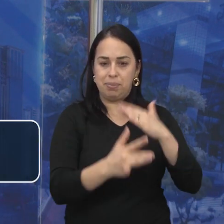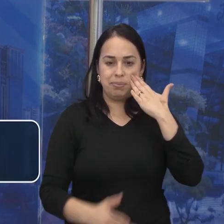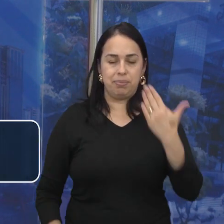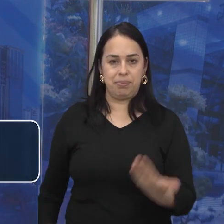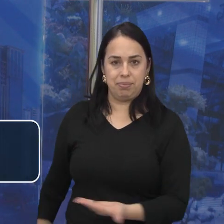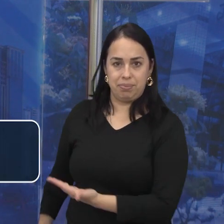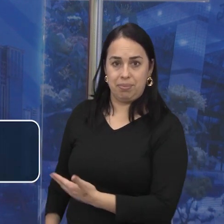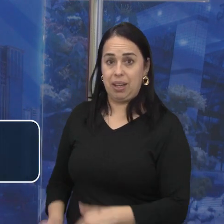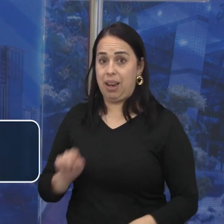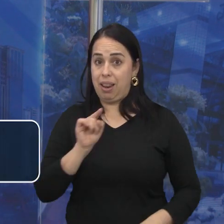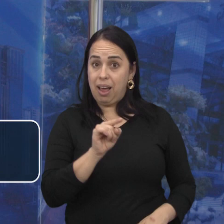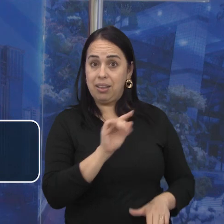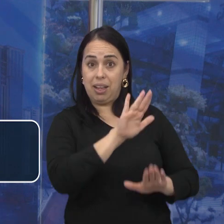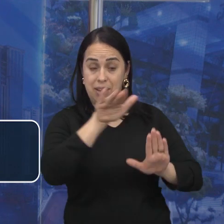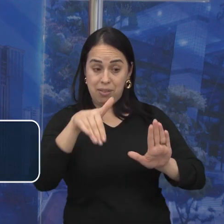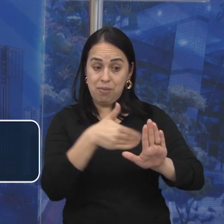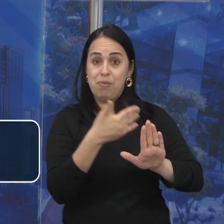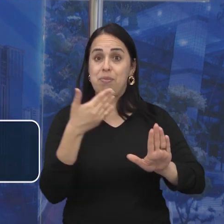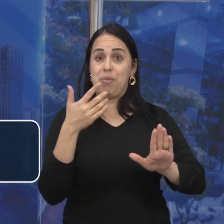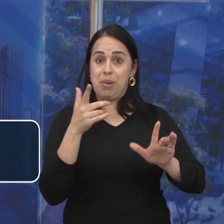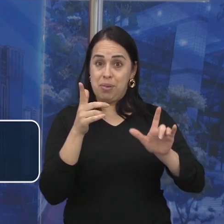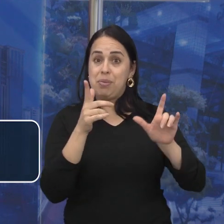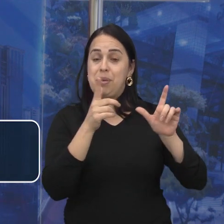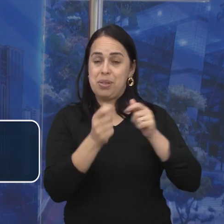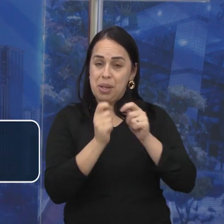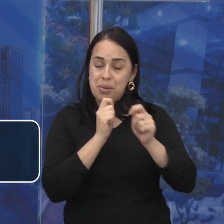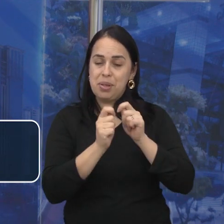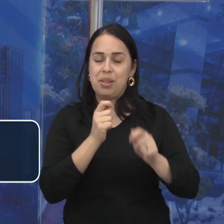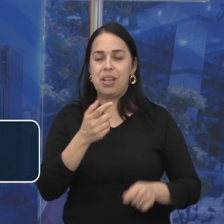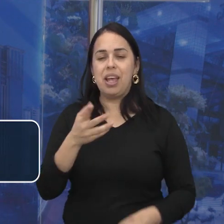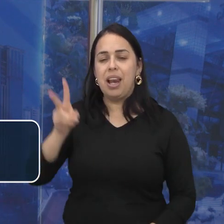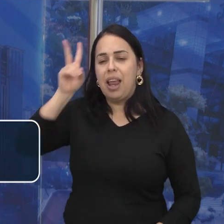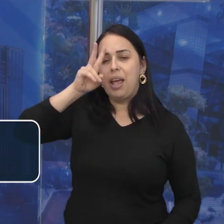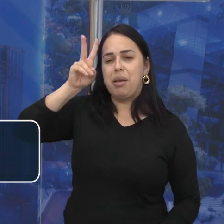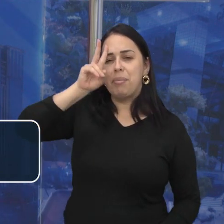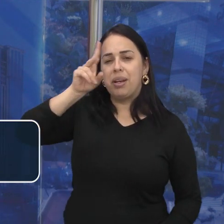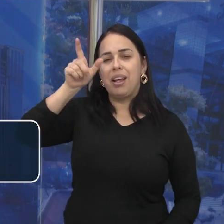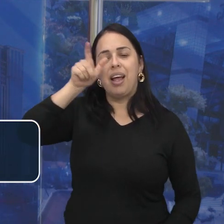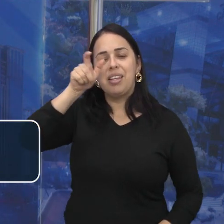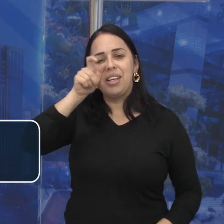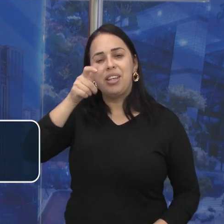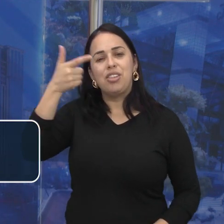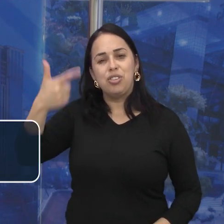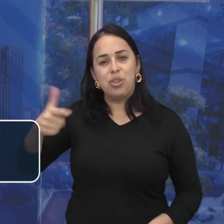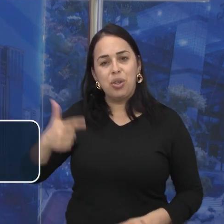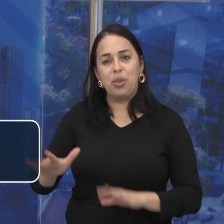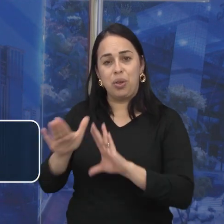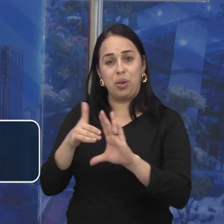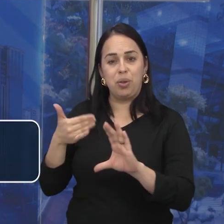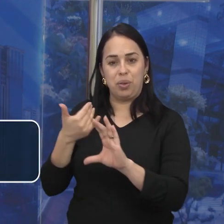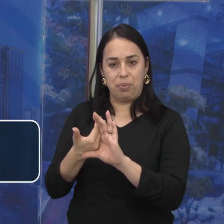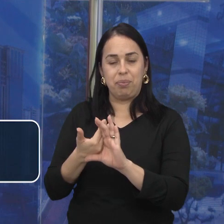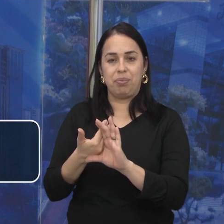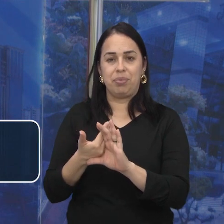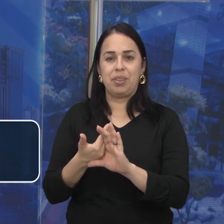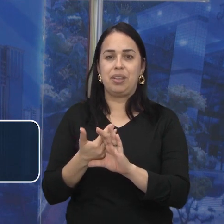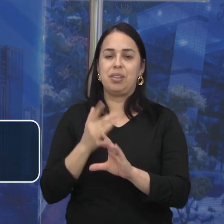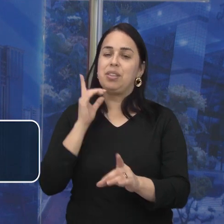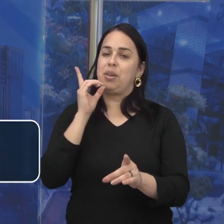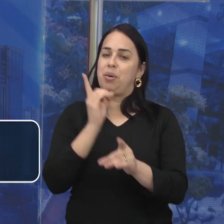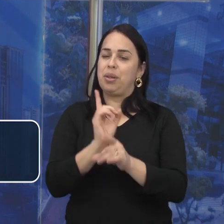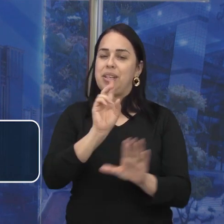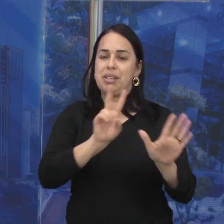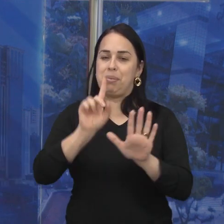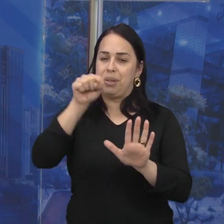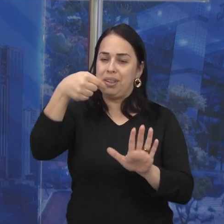Câmara SJC. Lá tem bastidores. E não se esqueça que você pode assistir a programação pelo YouTube. Até a